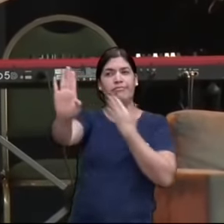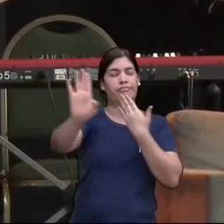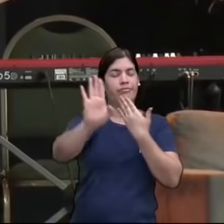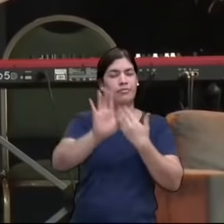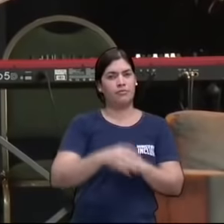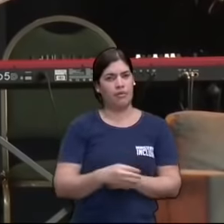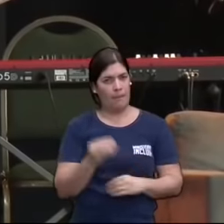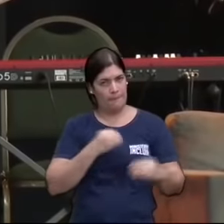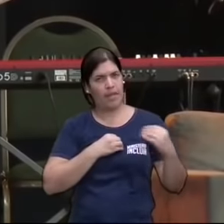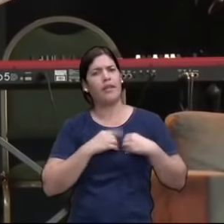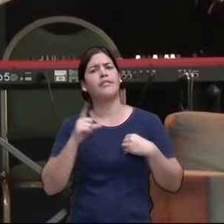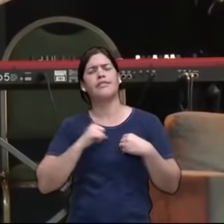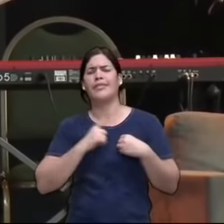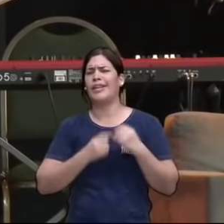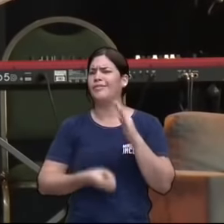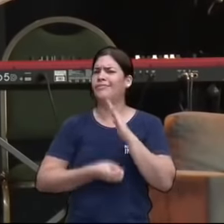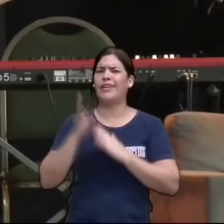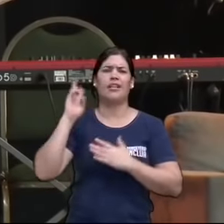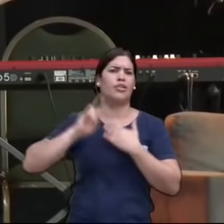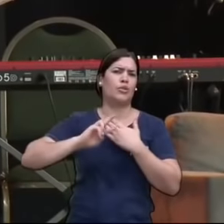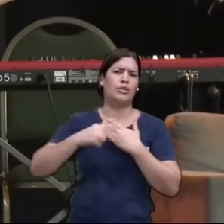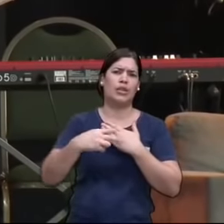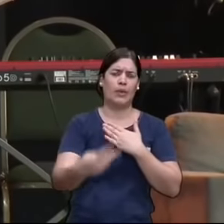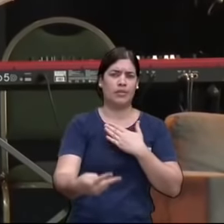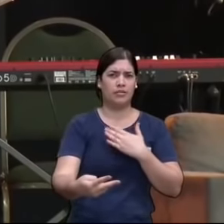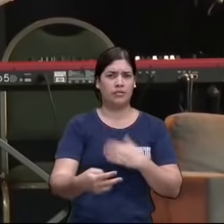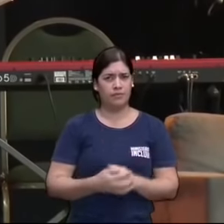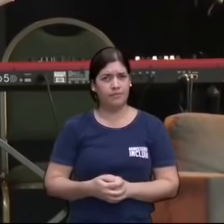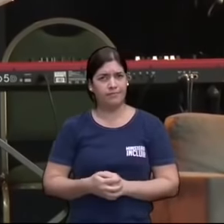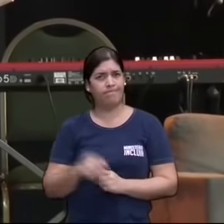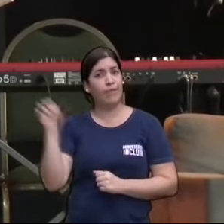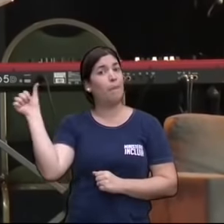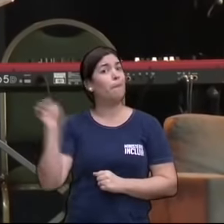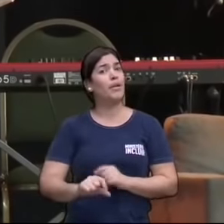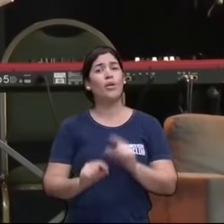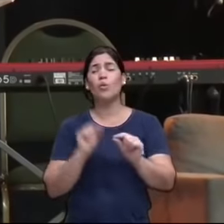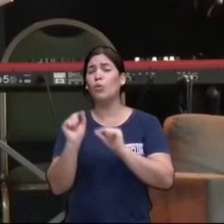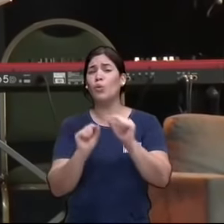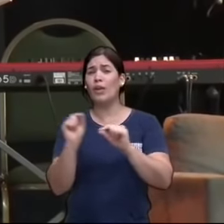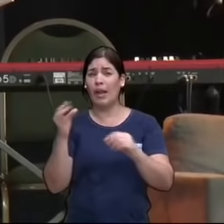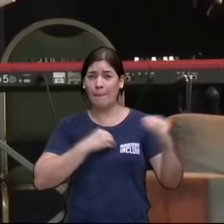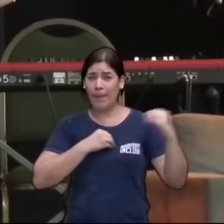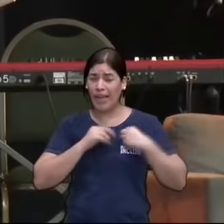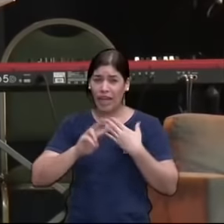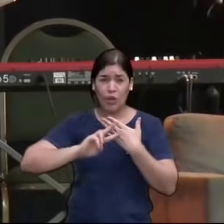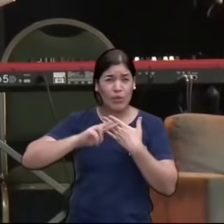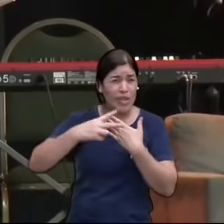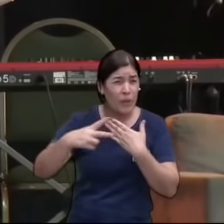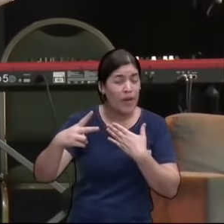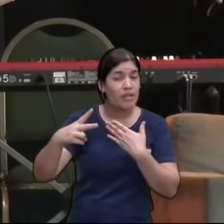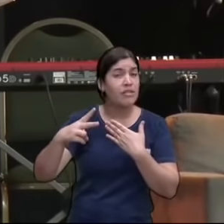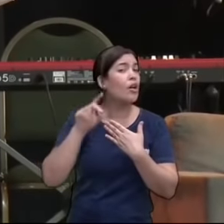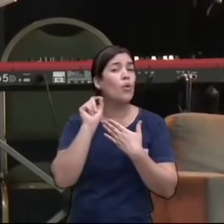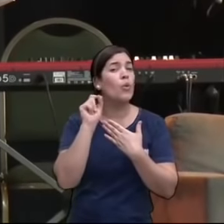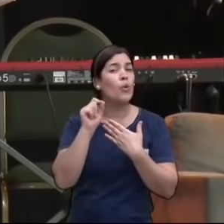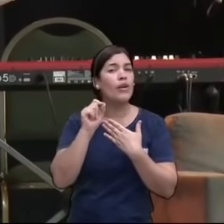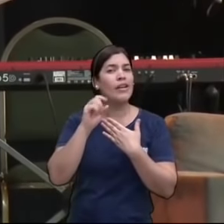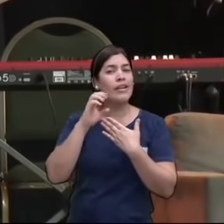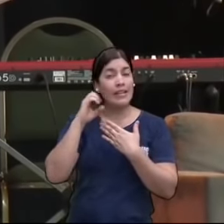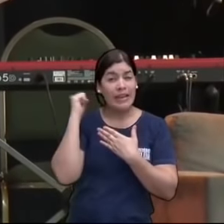consequências. E o pior de tudo é que o pecado traz a consequência fatal da morte e